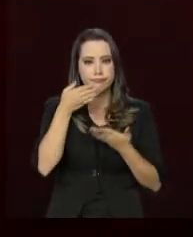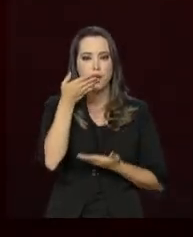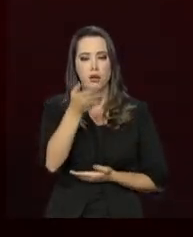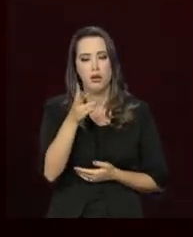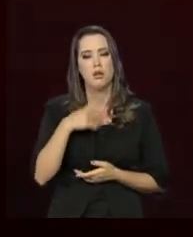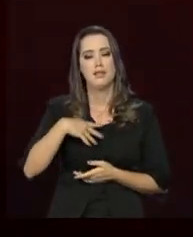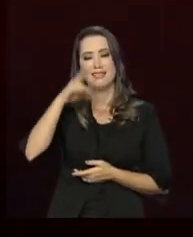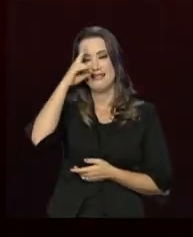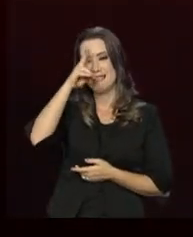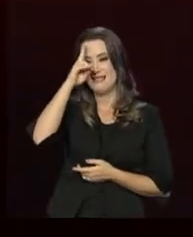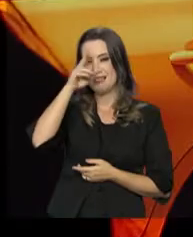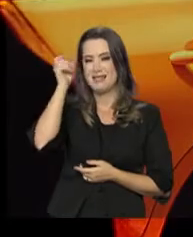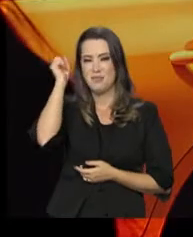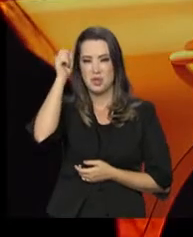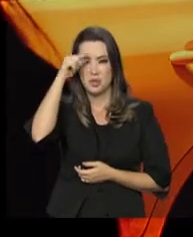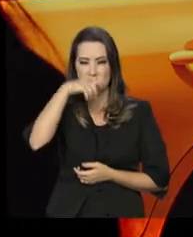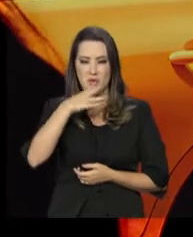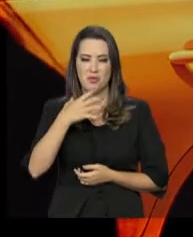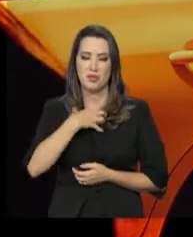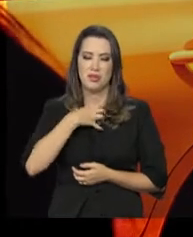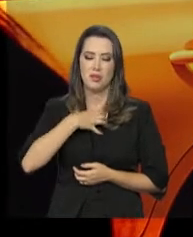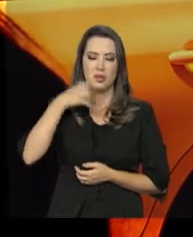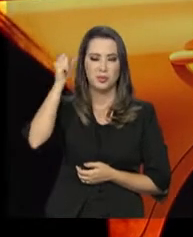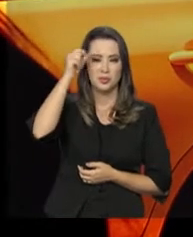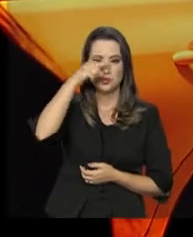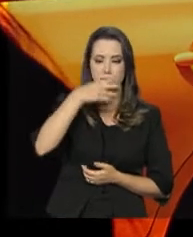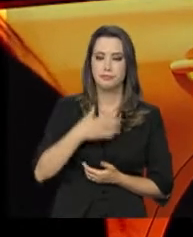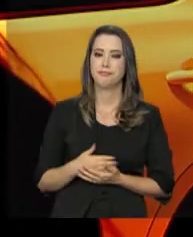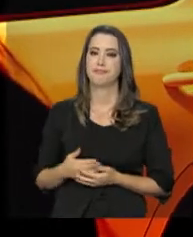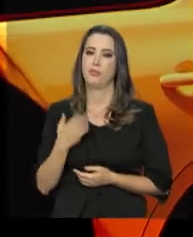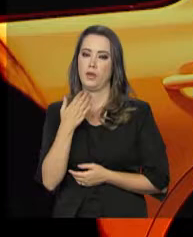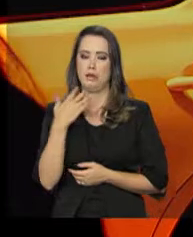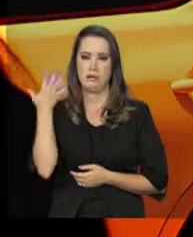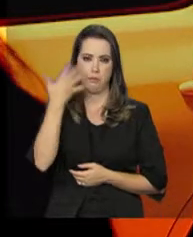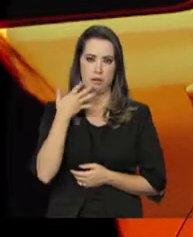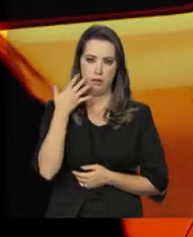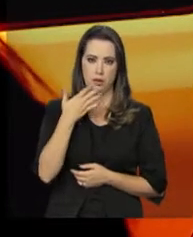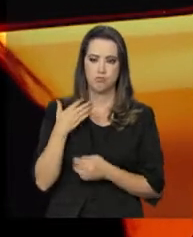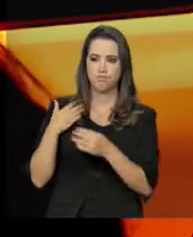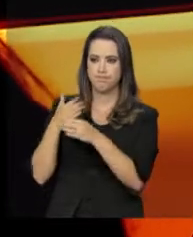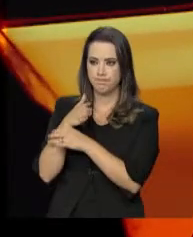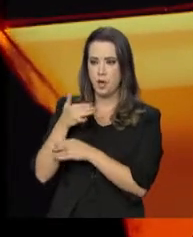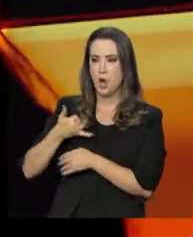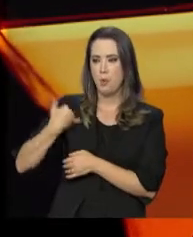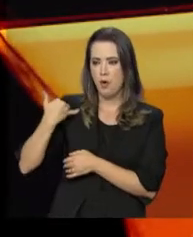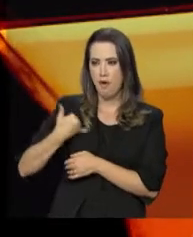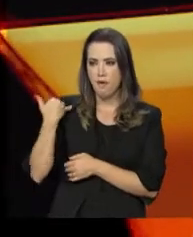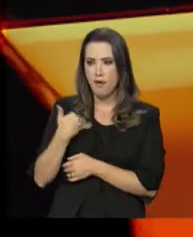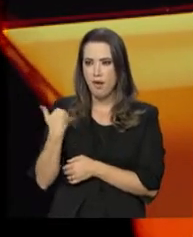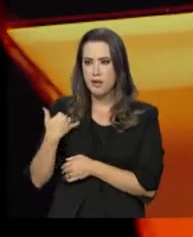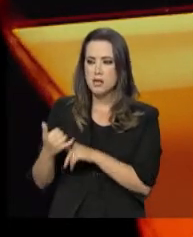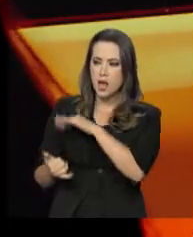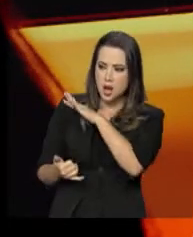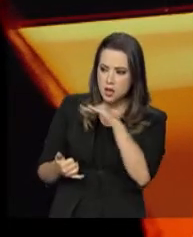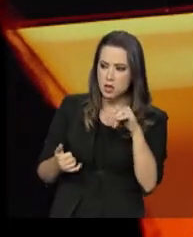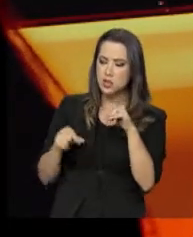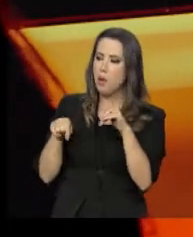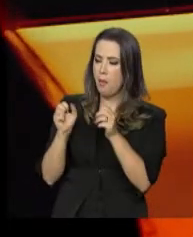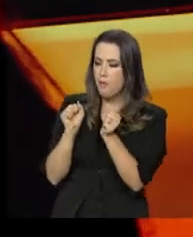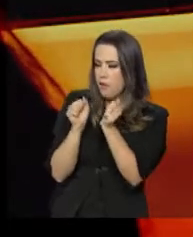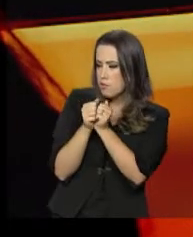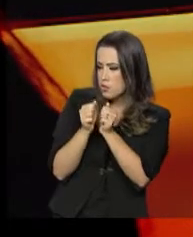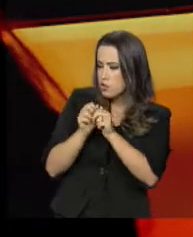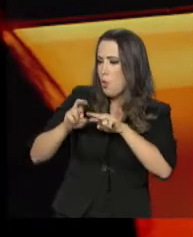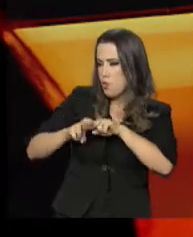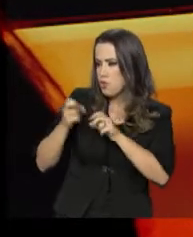relembrar o que aconteceu eo primo francisco ayon conhecido de ver isto aí a gente subiu ele ofereceu